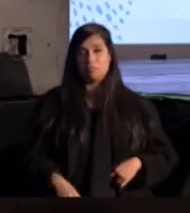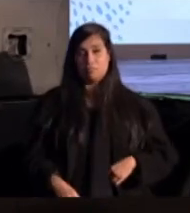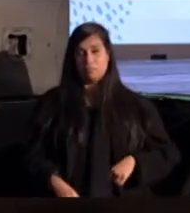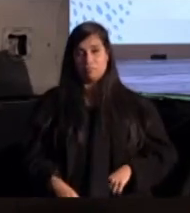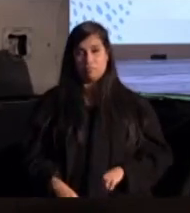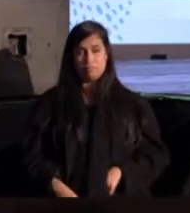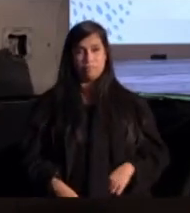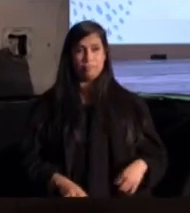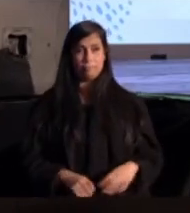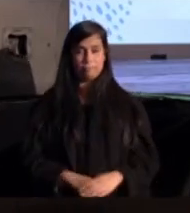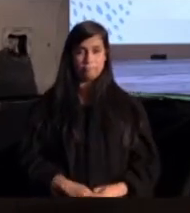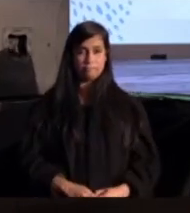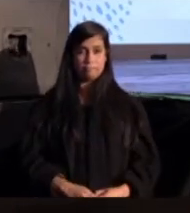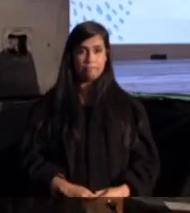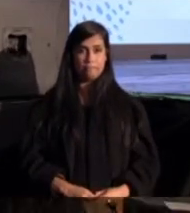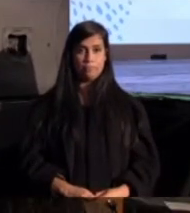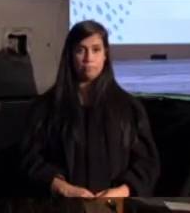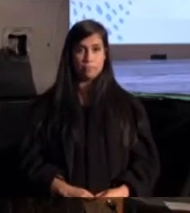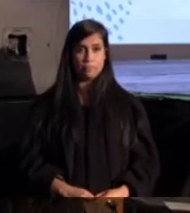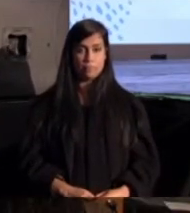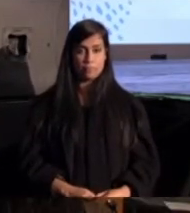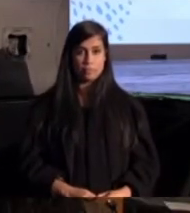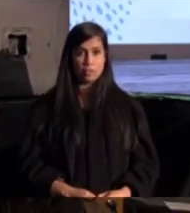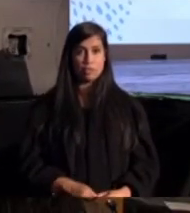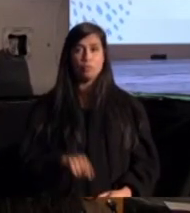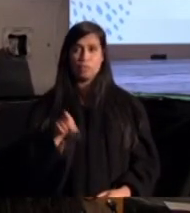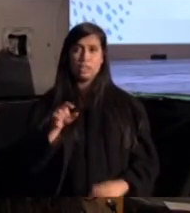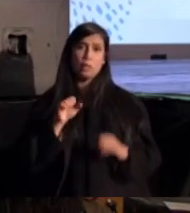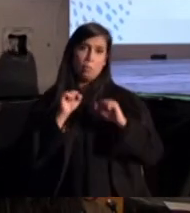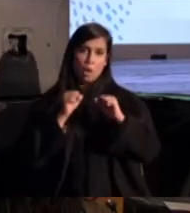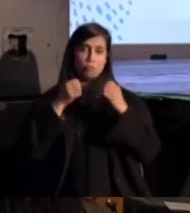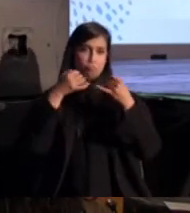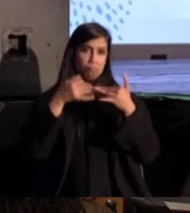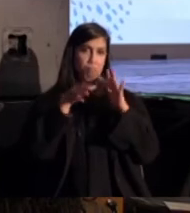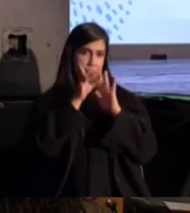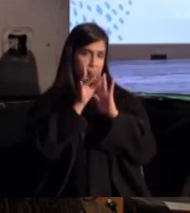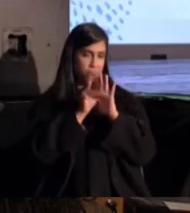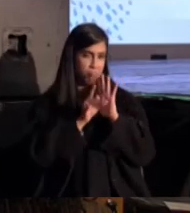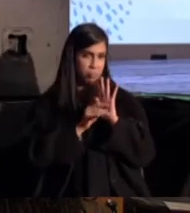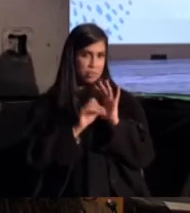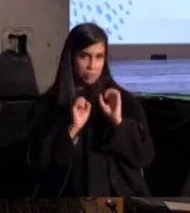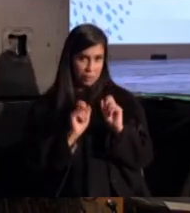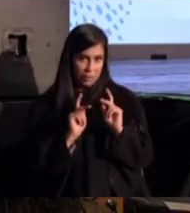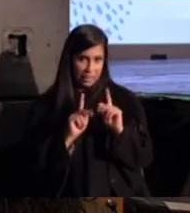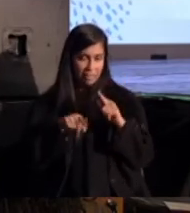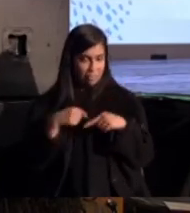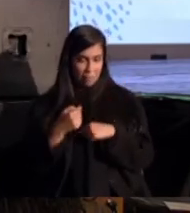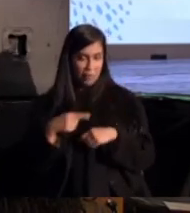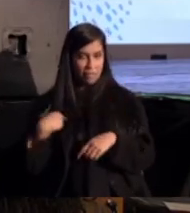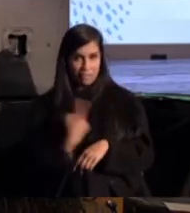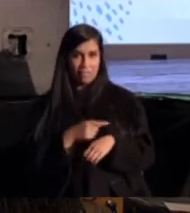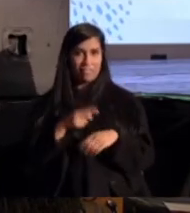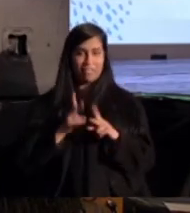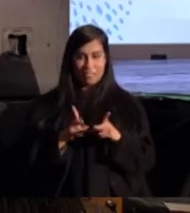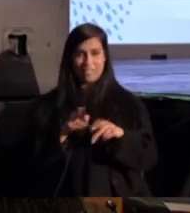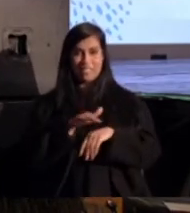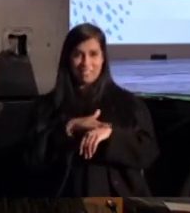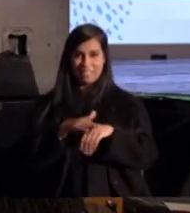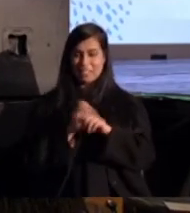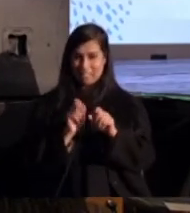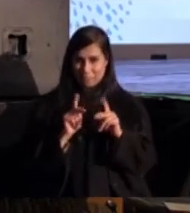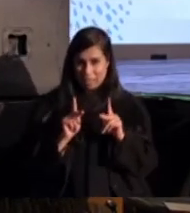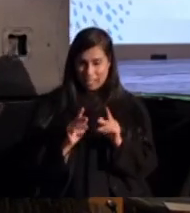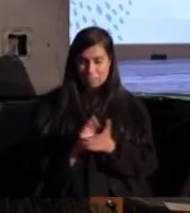eu vou deixar o professor fazer as colocações dele e a gente faz o contraponto. Ok.